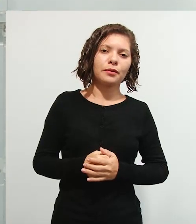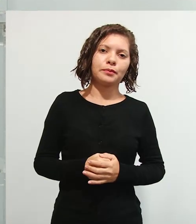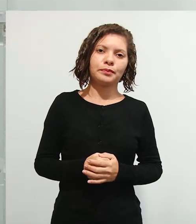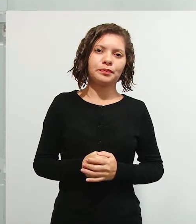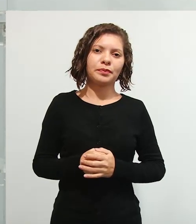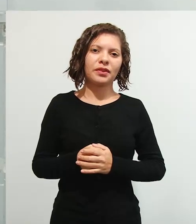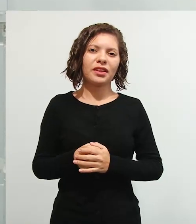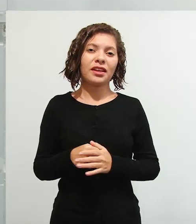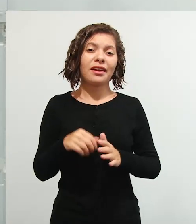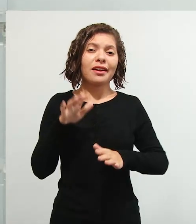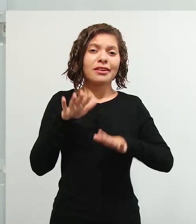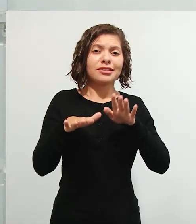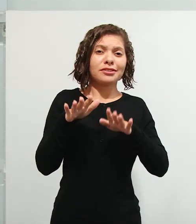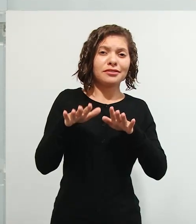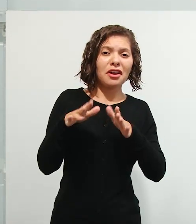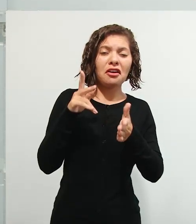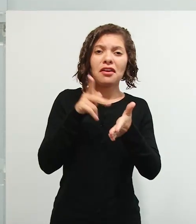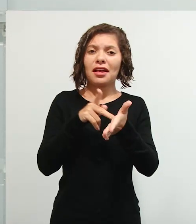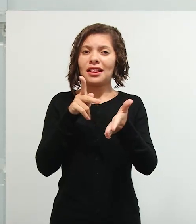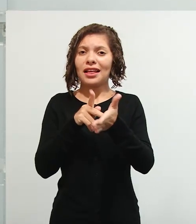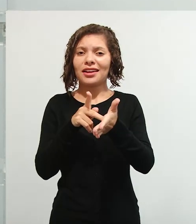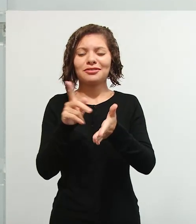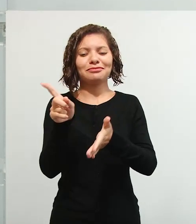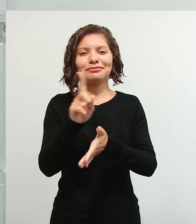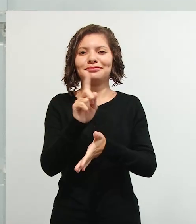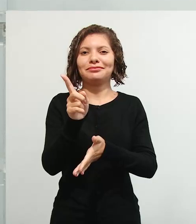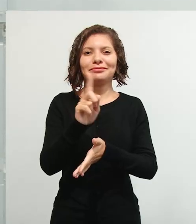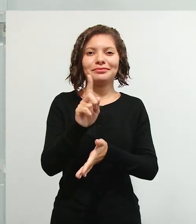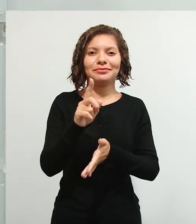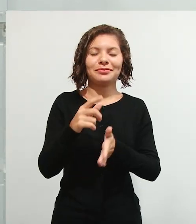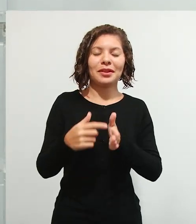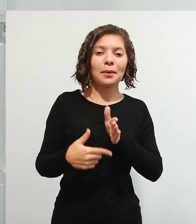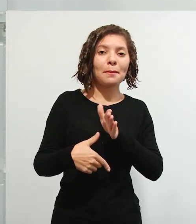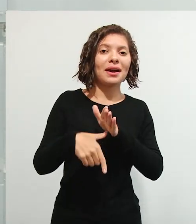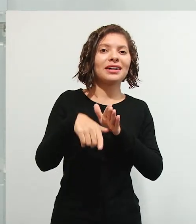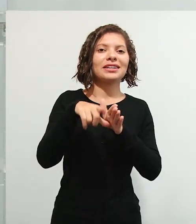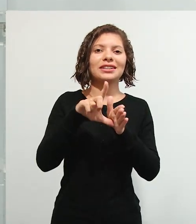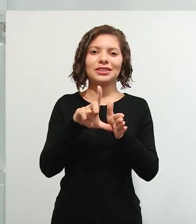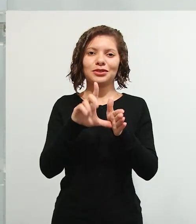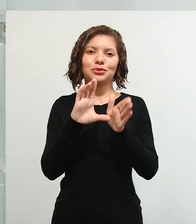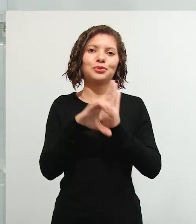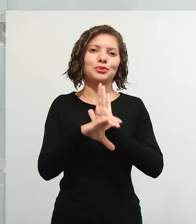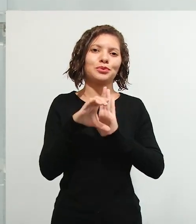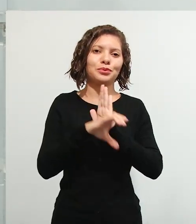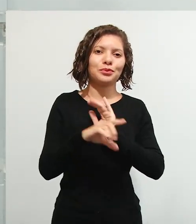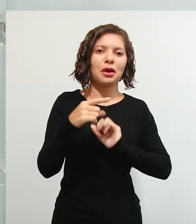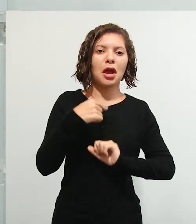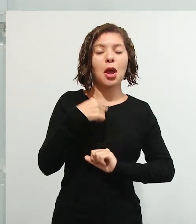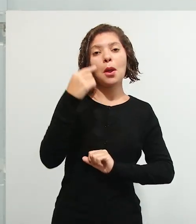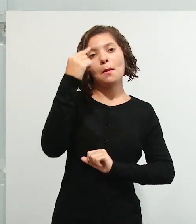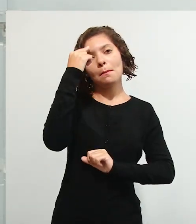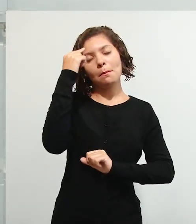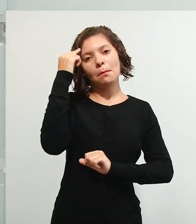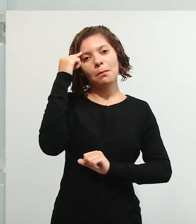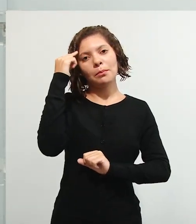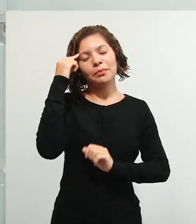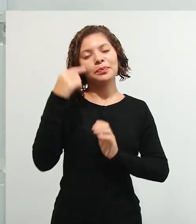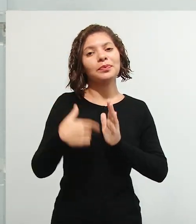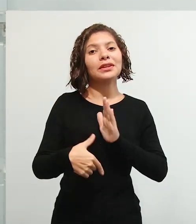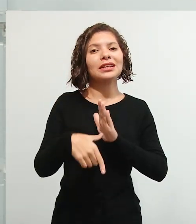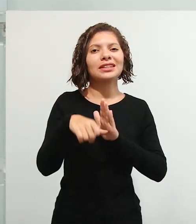obrigatoriamente corresponde à realidade daquele fato, daquele fenômeno. Então, isso é um pré-conceito. Um conceito